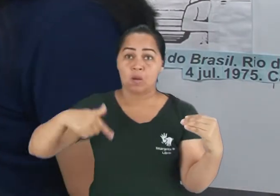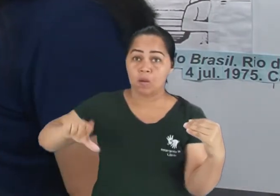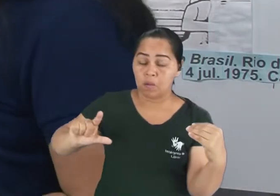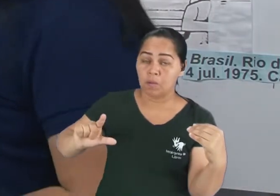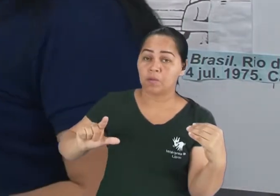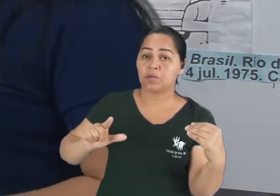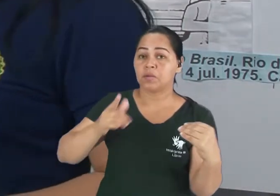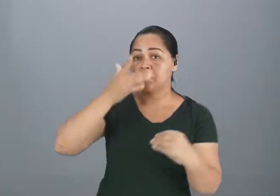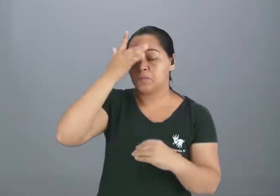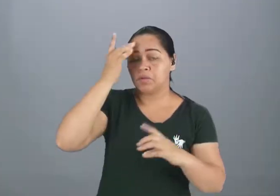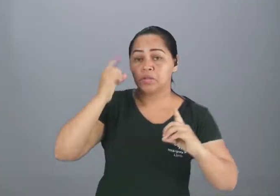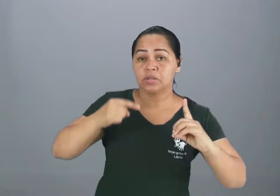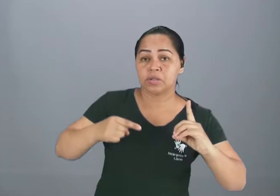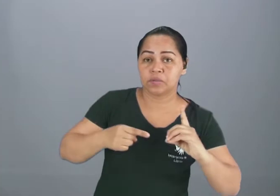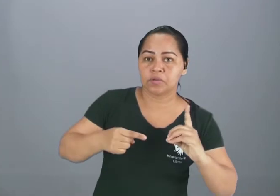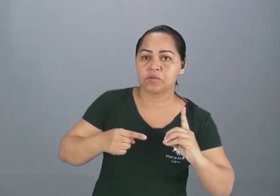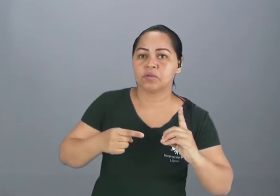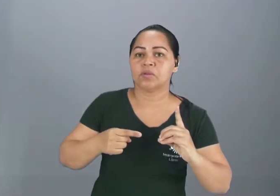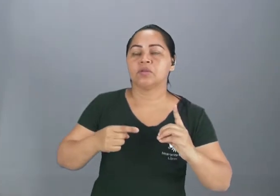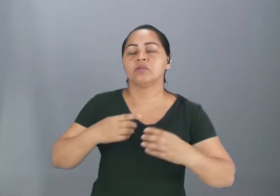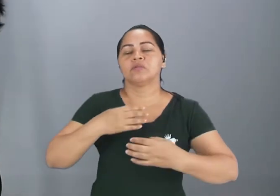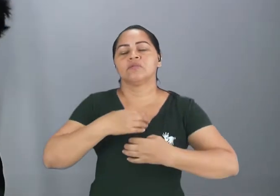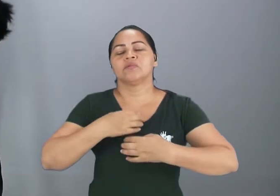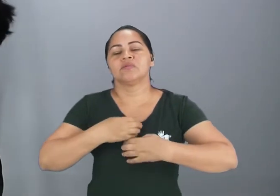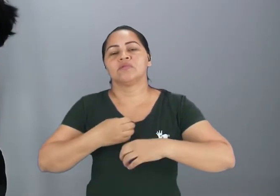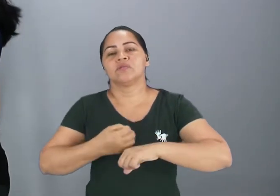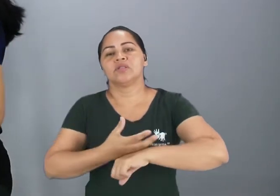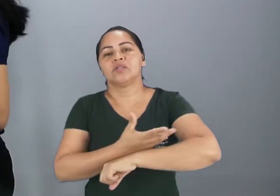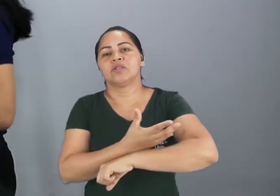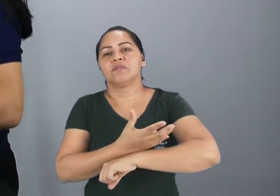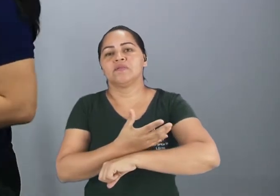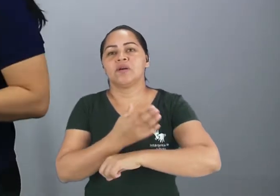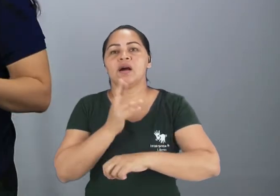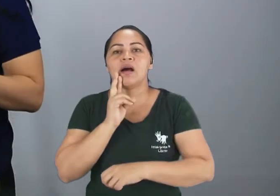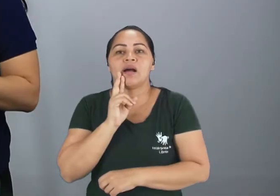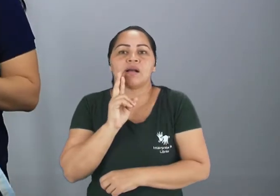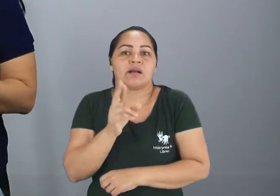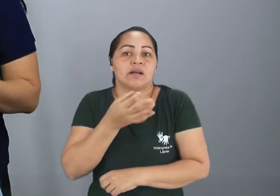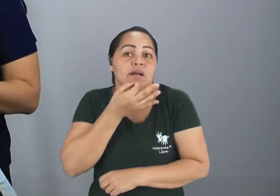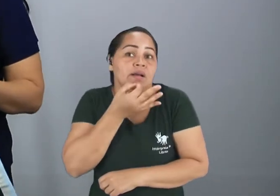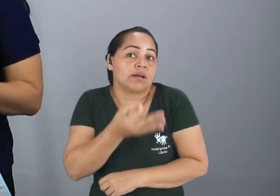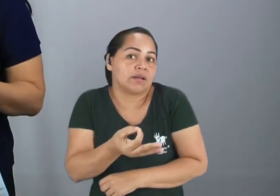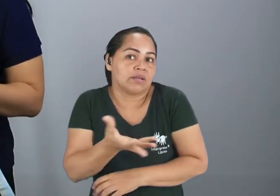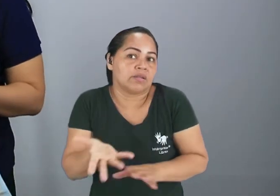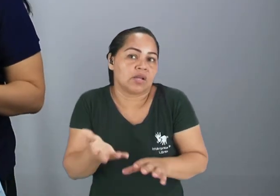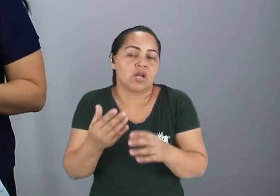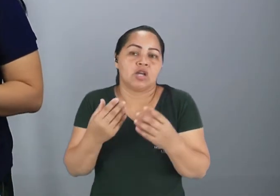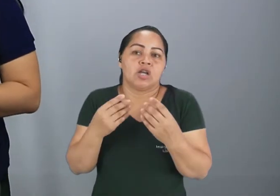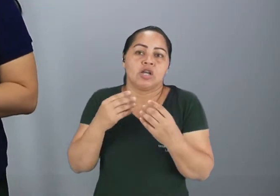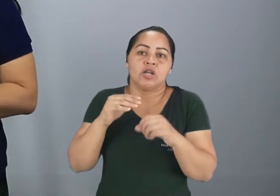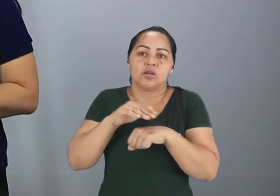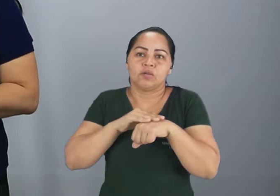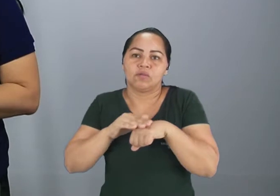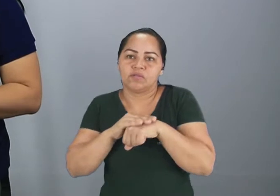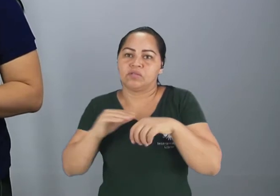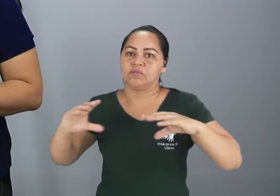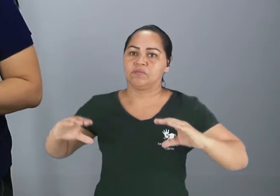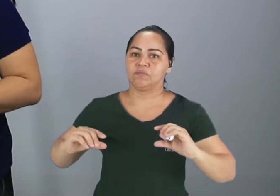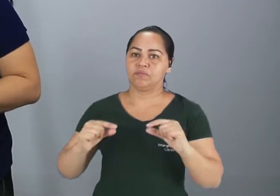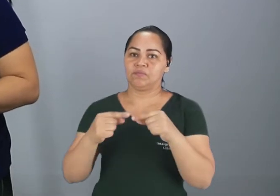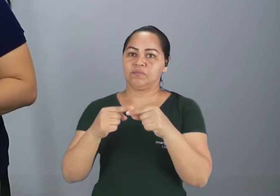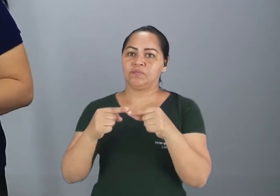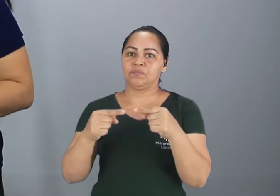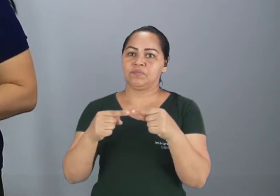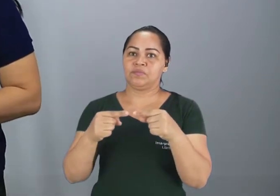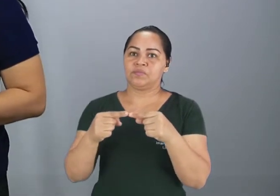seja sensível à crítica. Por que que é importante que haja esse aqui, ó? Eu estou conversando, eu estou me encaixando com outra pessoa. Estou